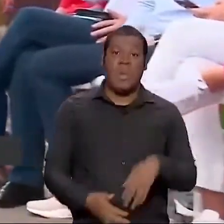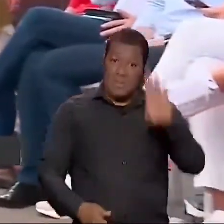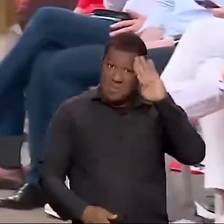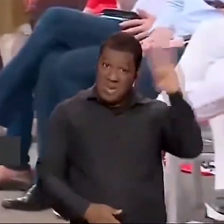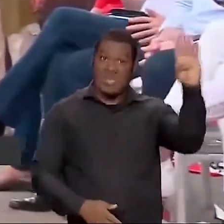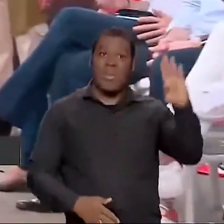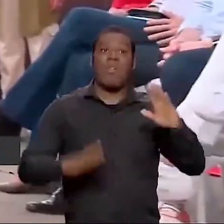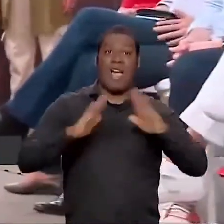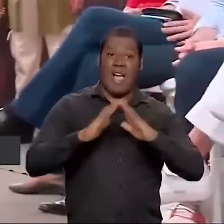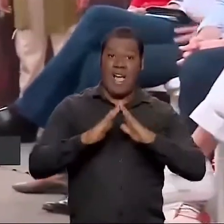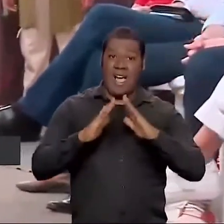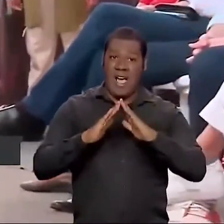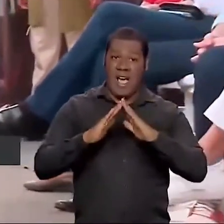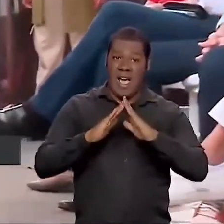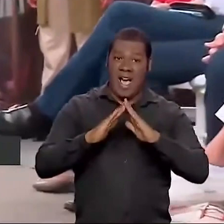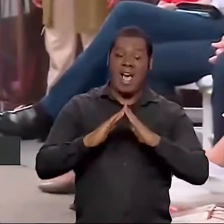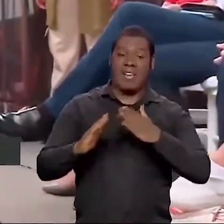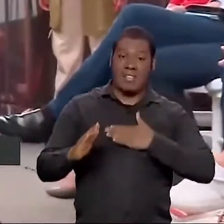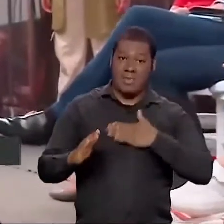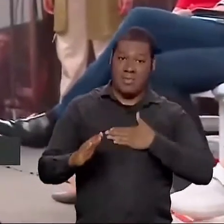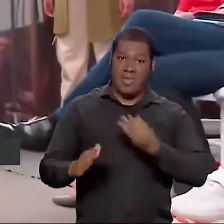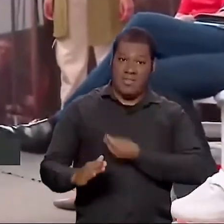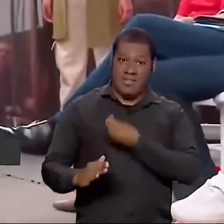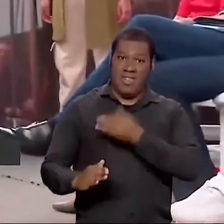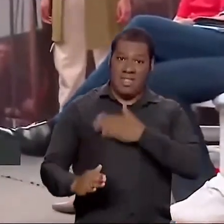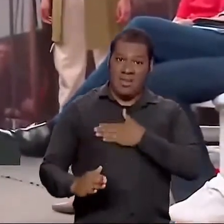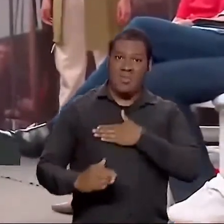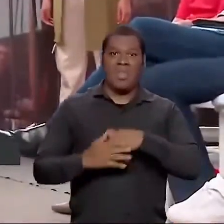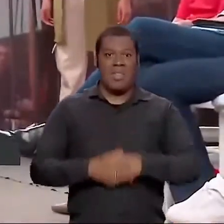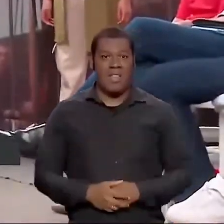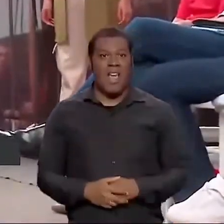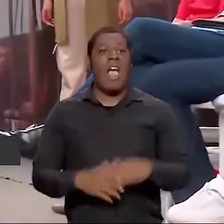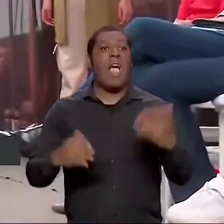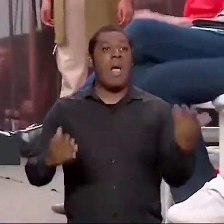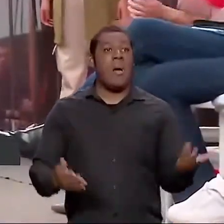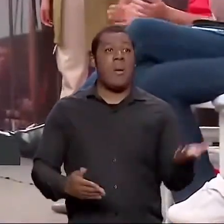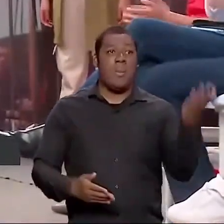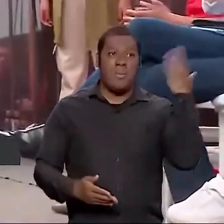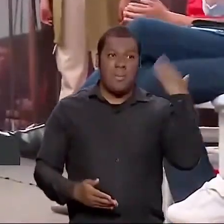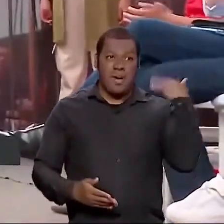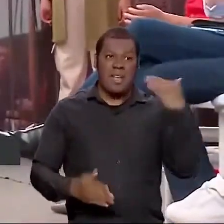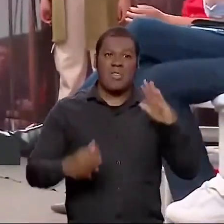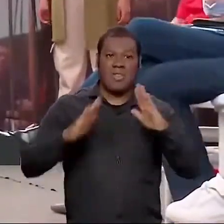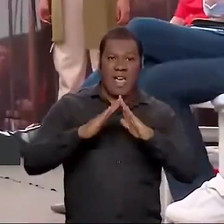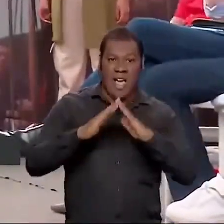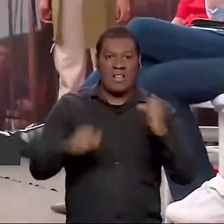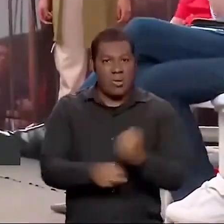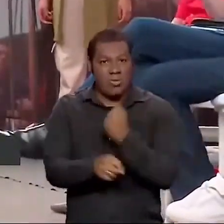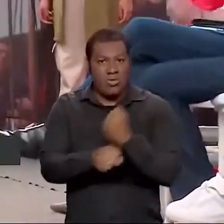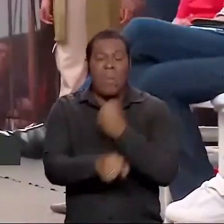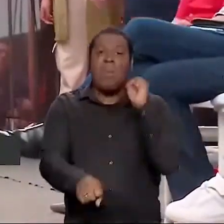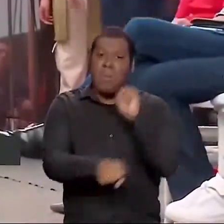Vida. Nós vamos acabar todas as casas que estavam já previstas